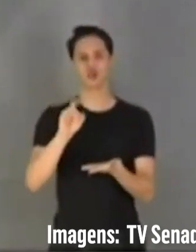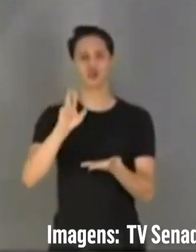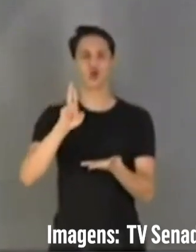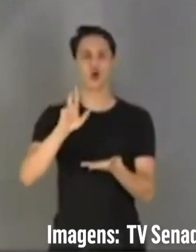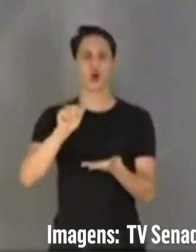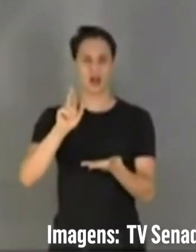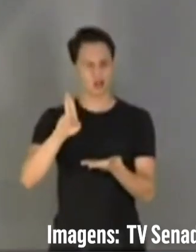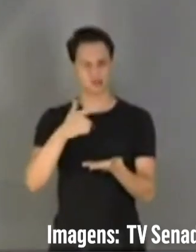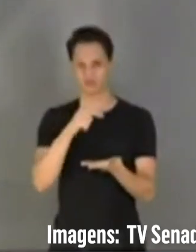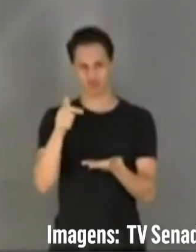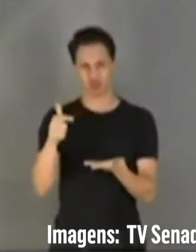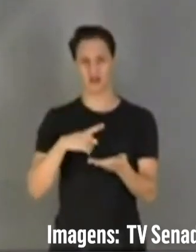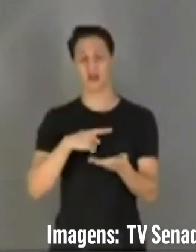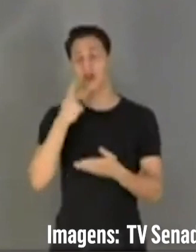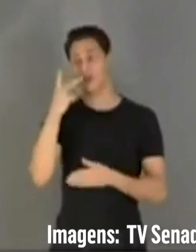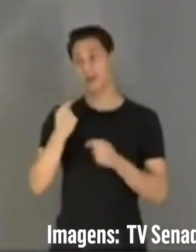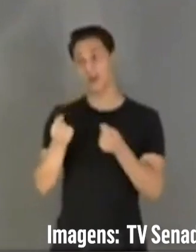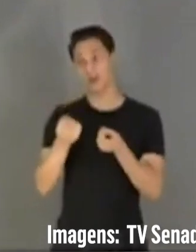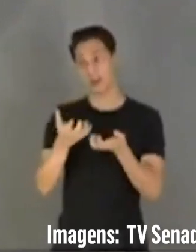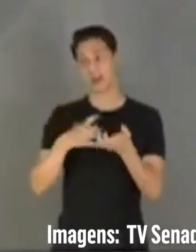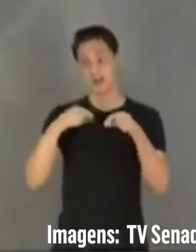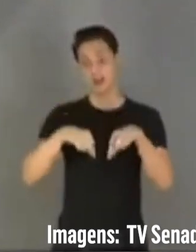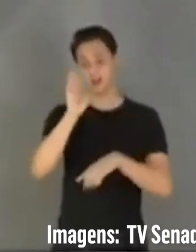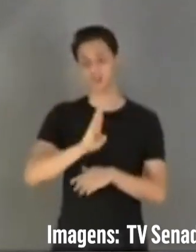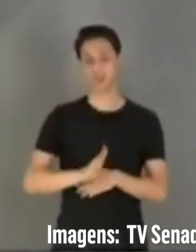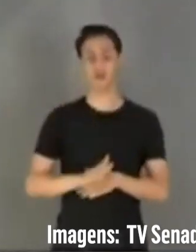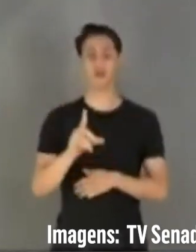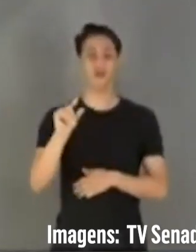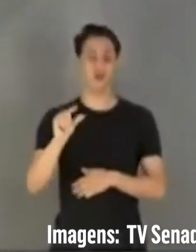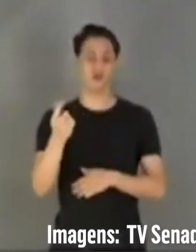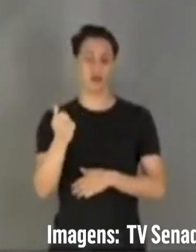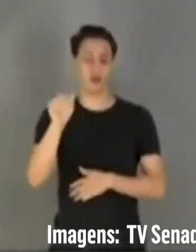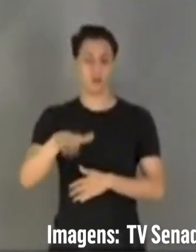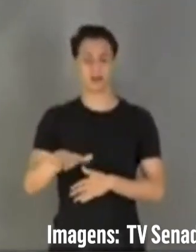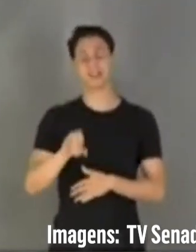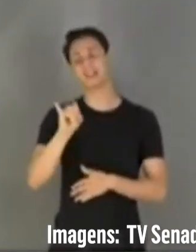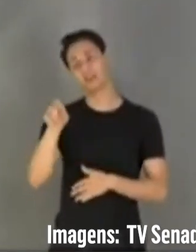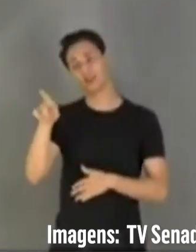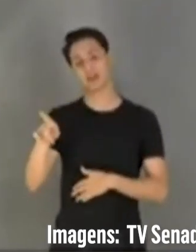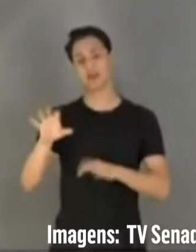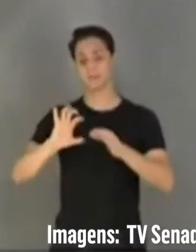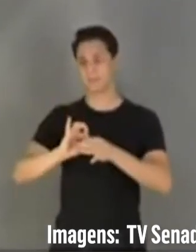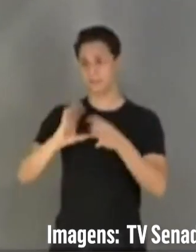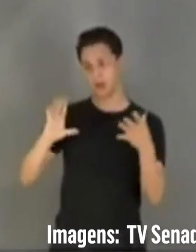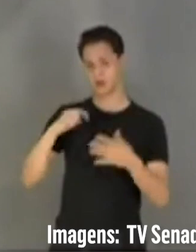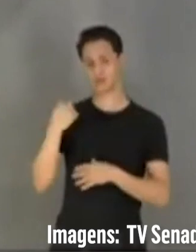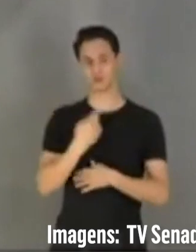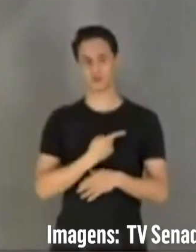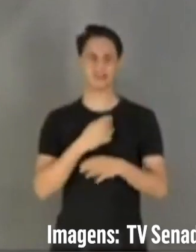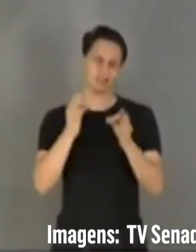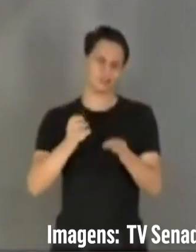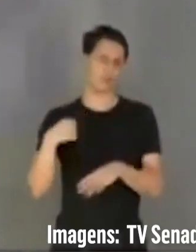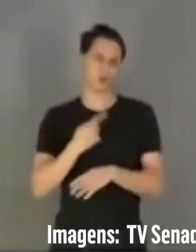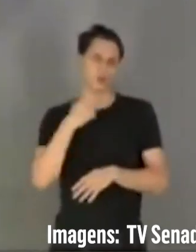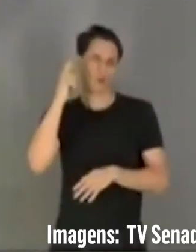que esse produto ele fosse mais barato para o Brasil. Eu vou, se vocês me autorizarem, claro, a gente não vai conseguir